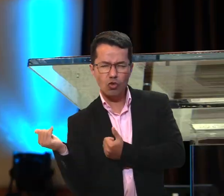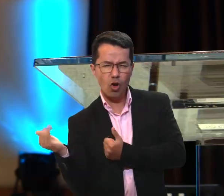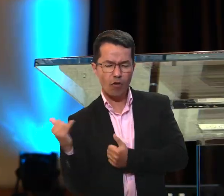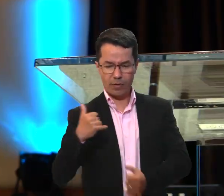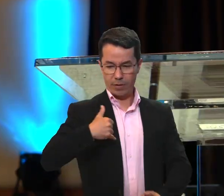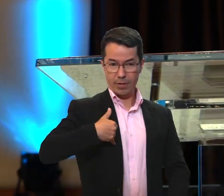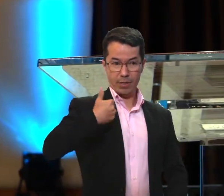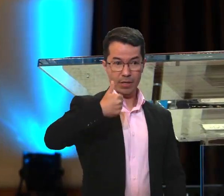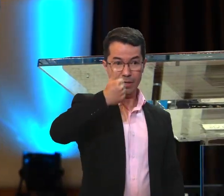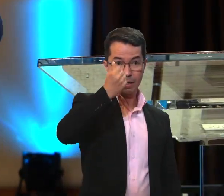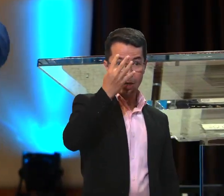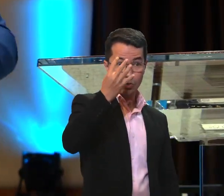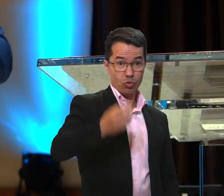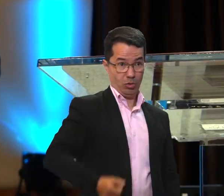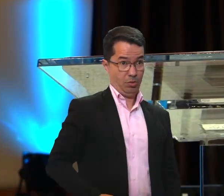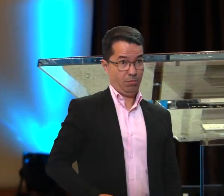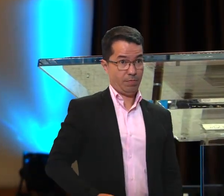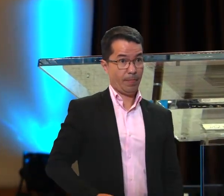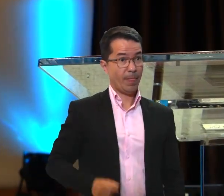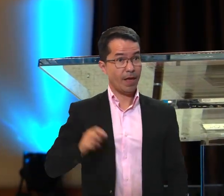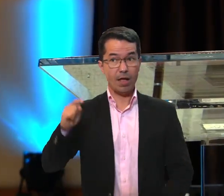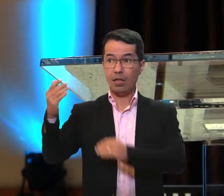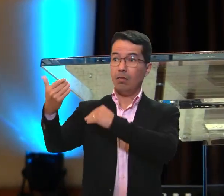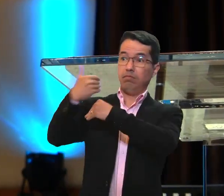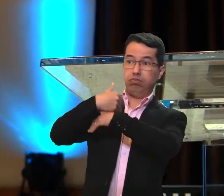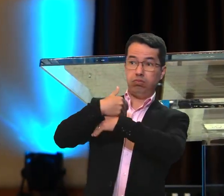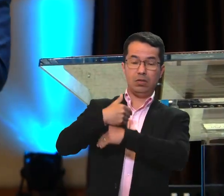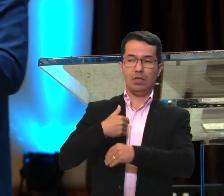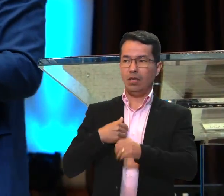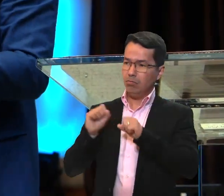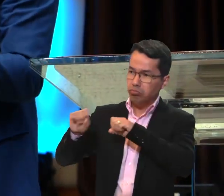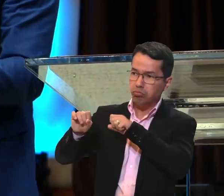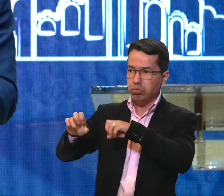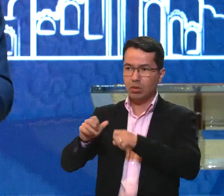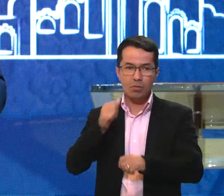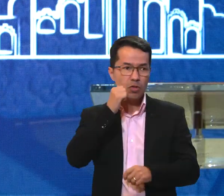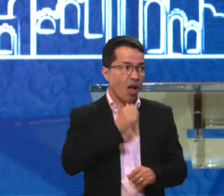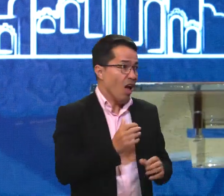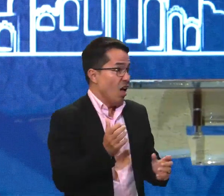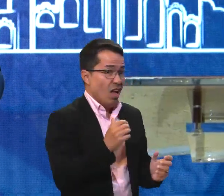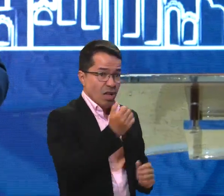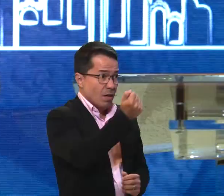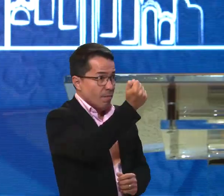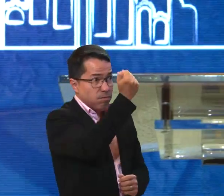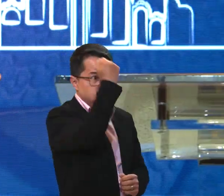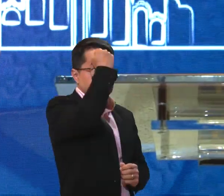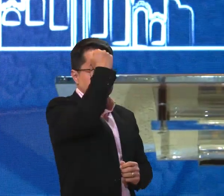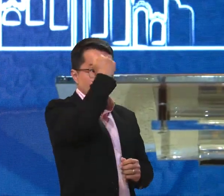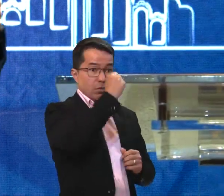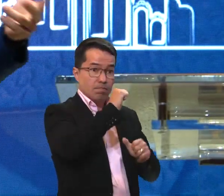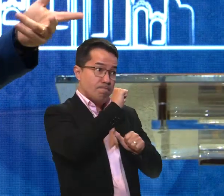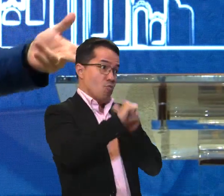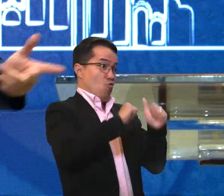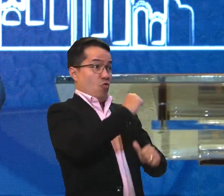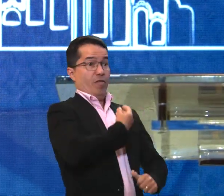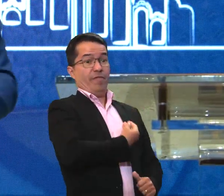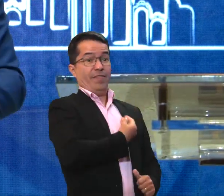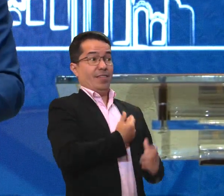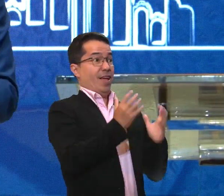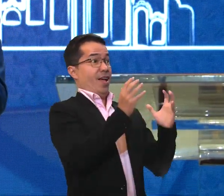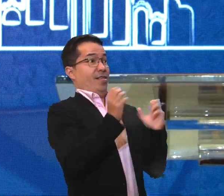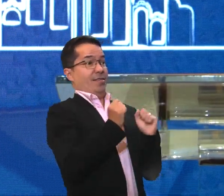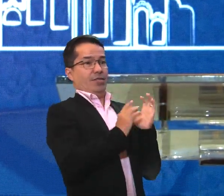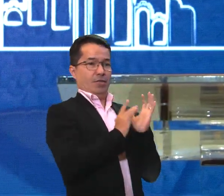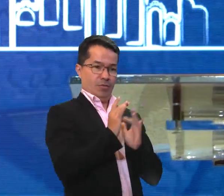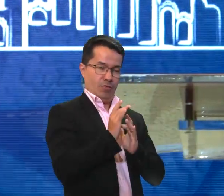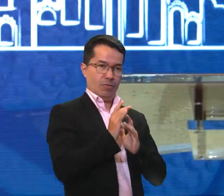das reuniões, tem um encontro com Jesus, sua vida é transformada, mas com o passar do tempo,